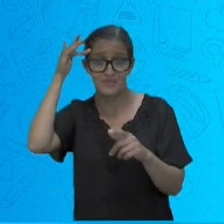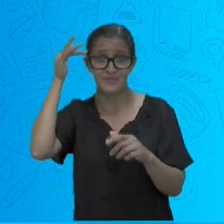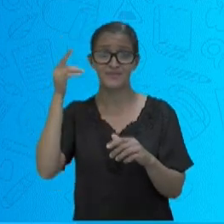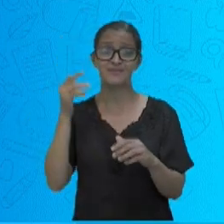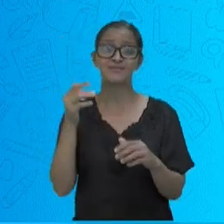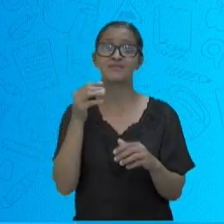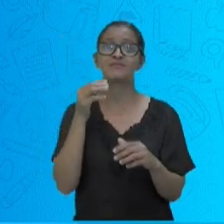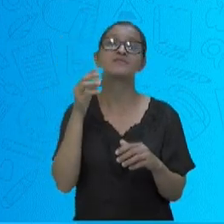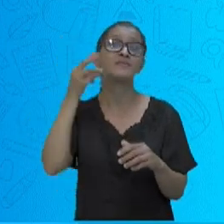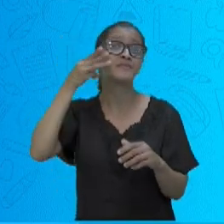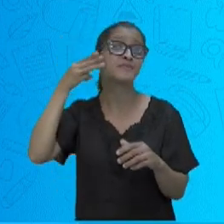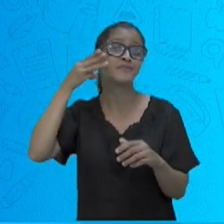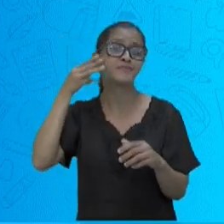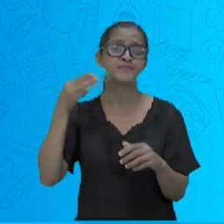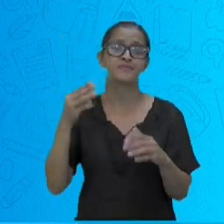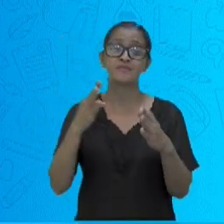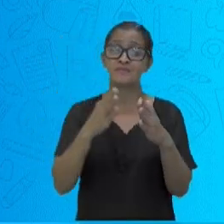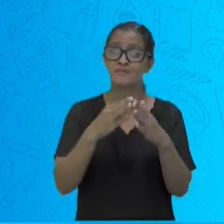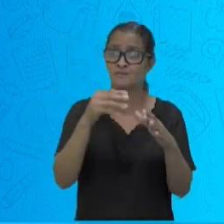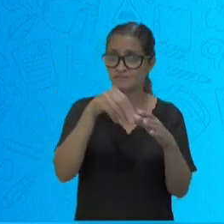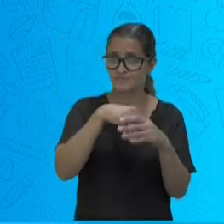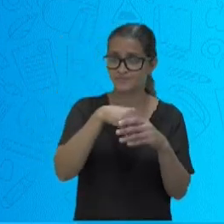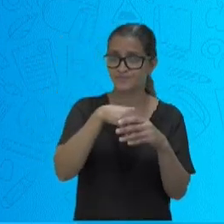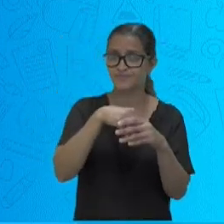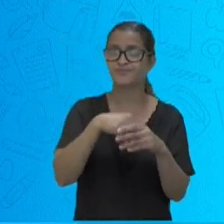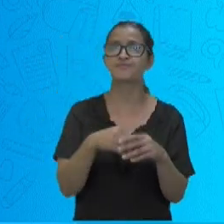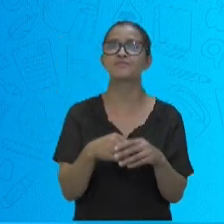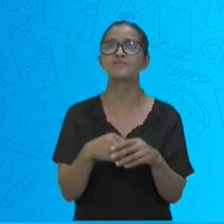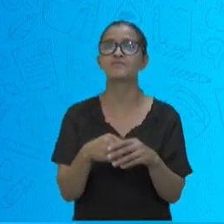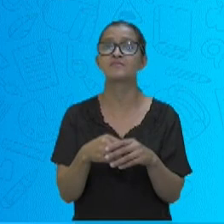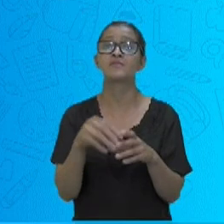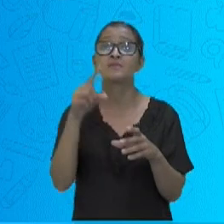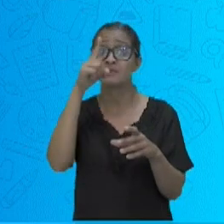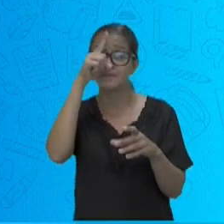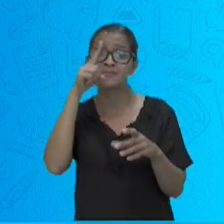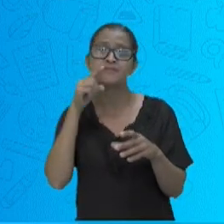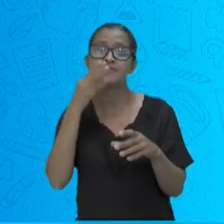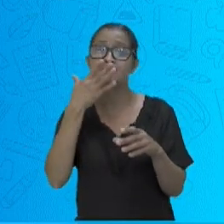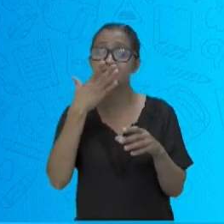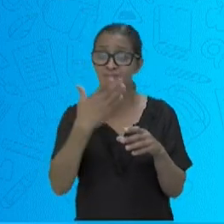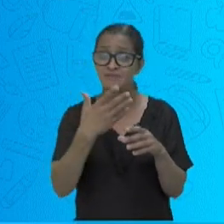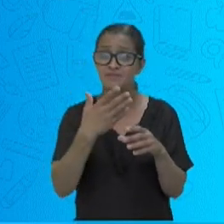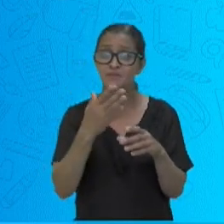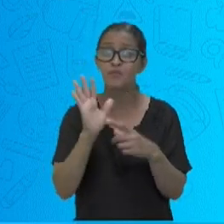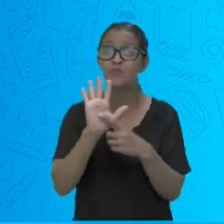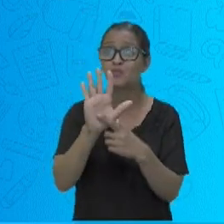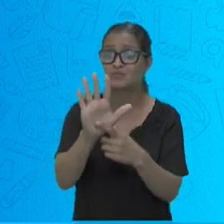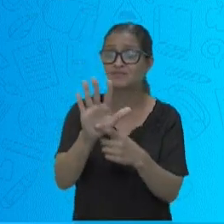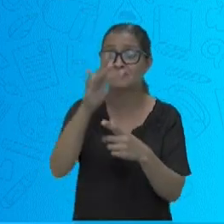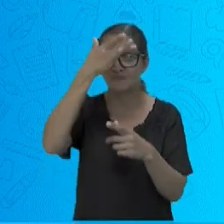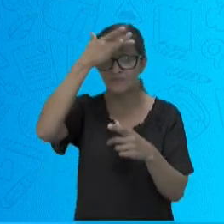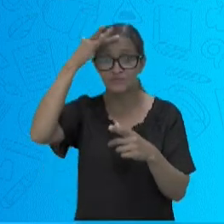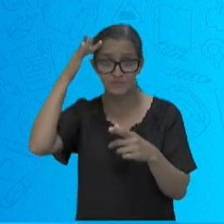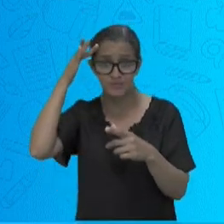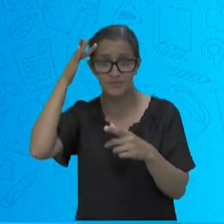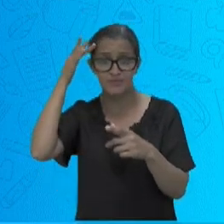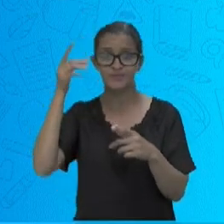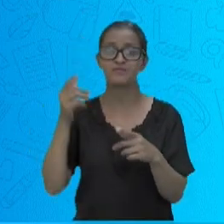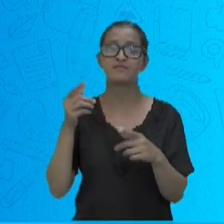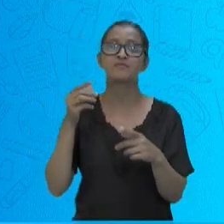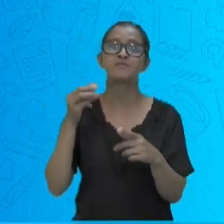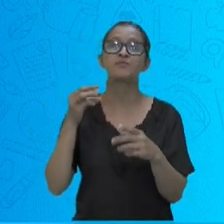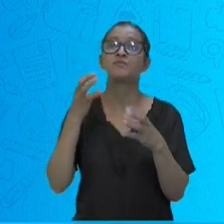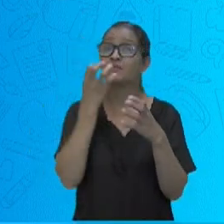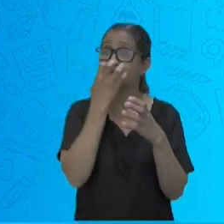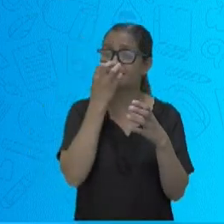O amarelo vai representar as pessoas que têm cachorro. E o